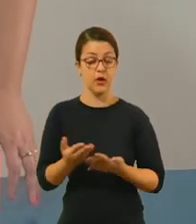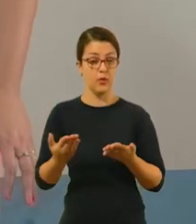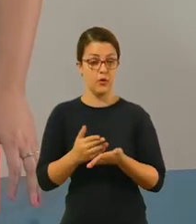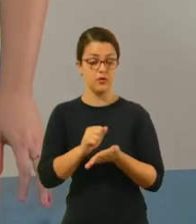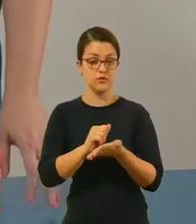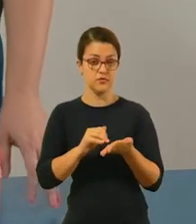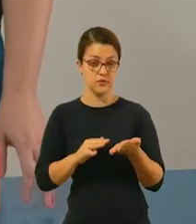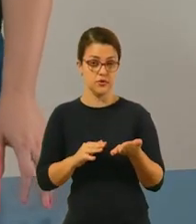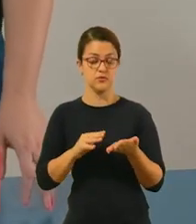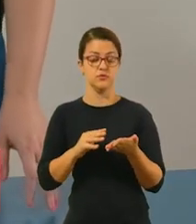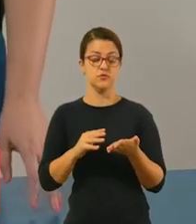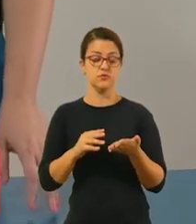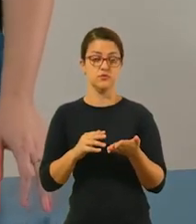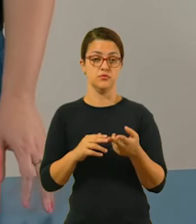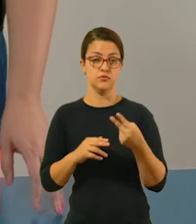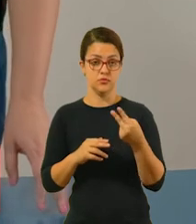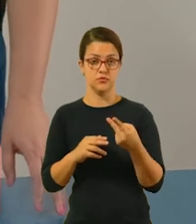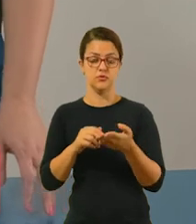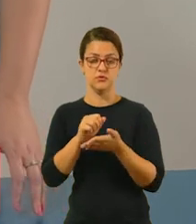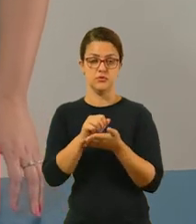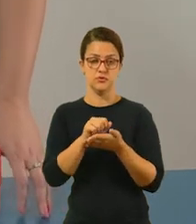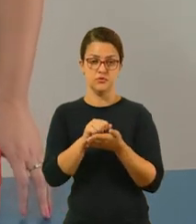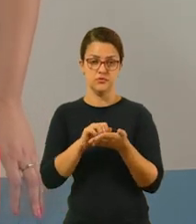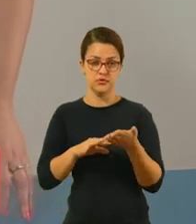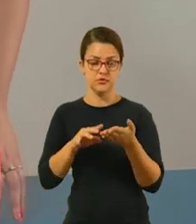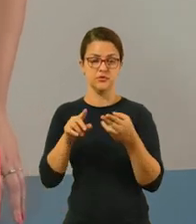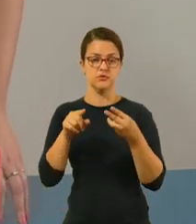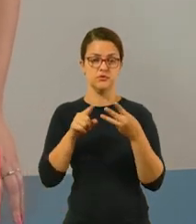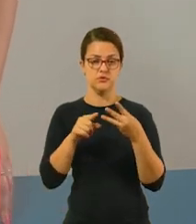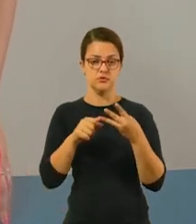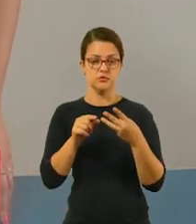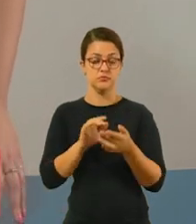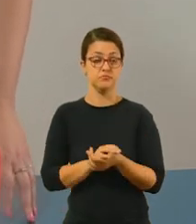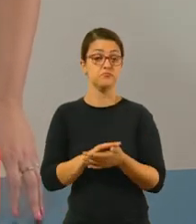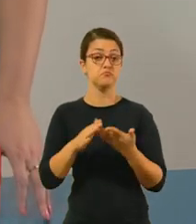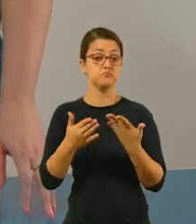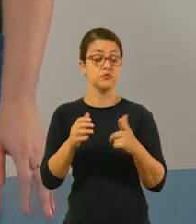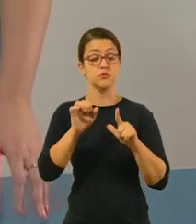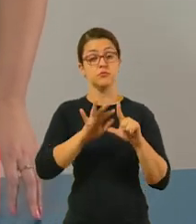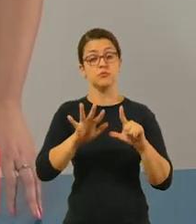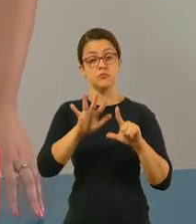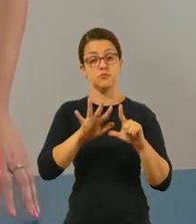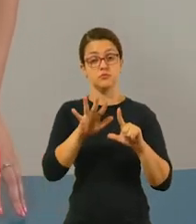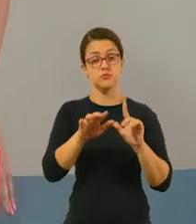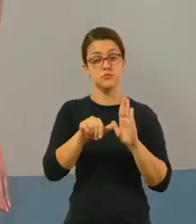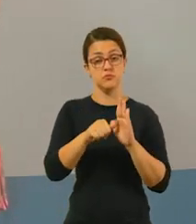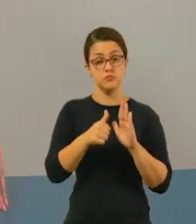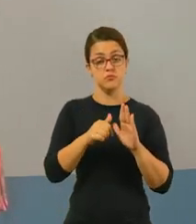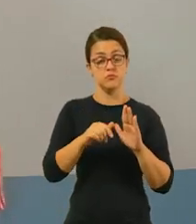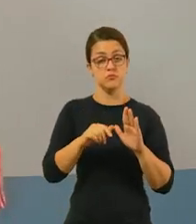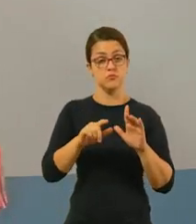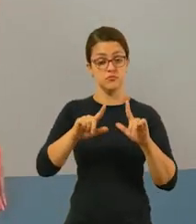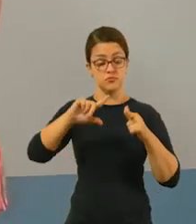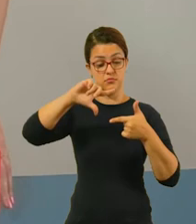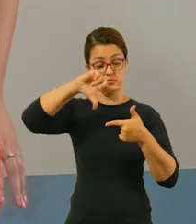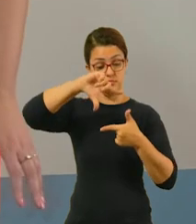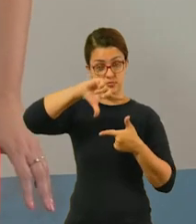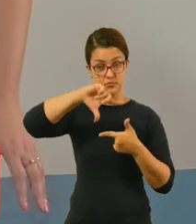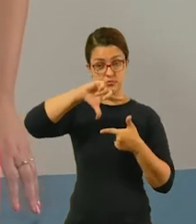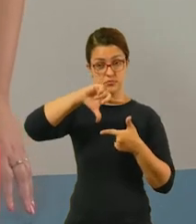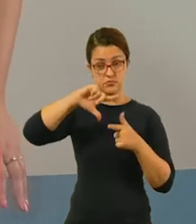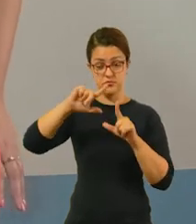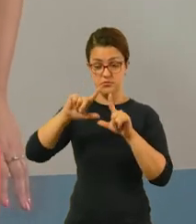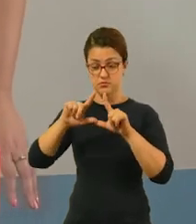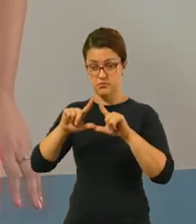Agora, na atividade 2 ainda, exercício número 3. Agora você vai ver qual é a figura. Então aqui primeiro eu tenho um